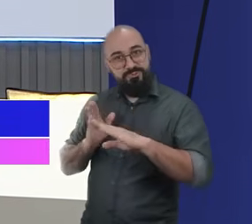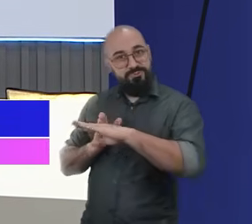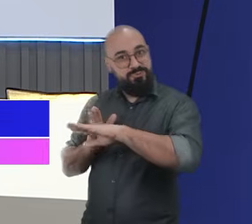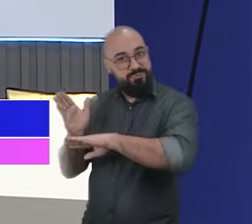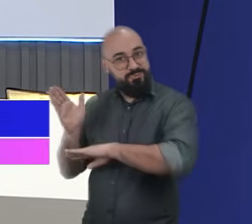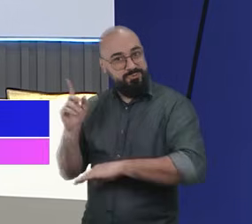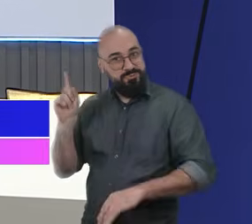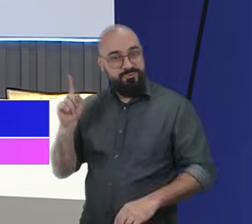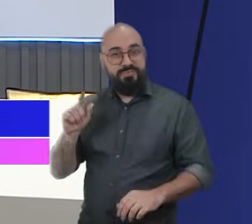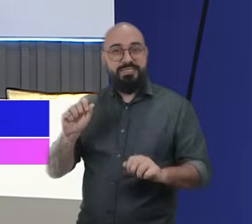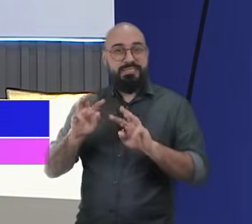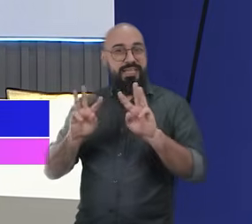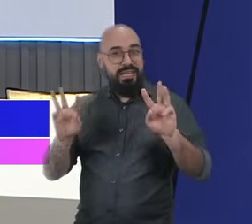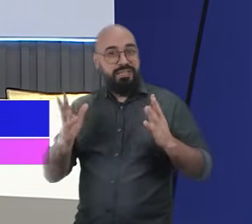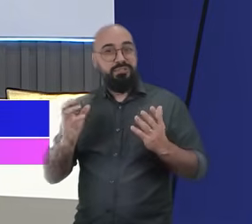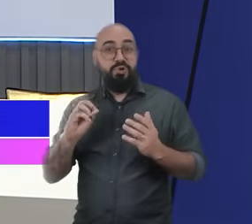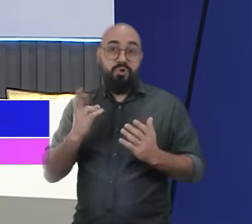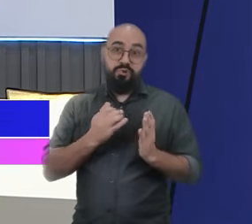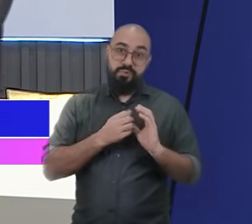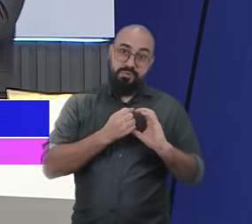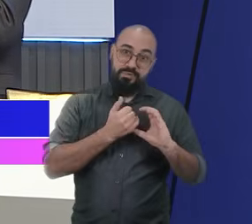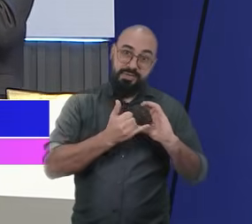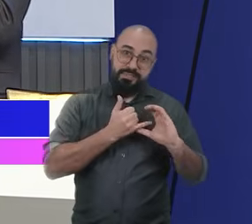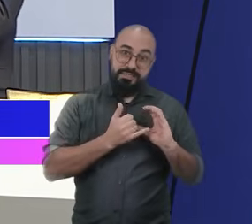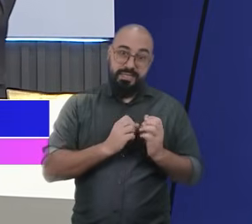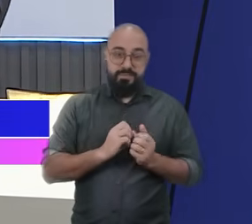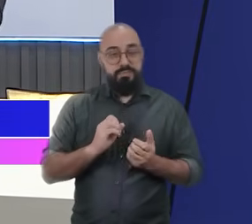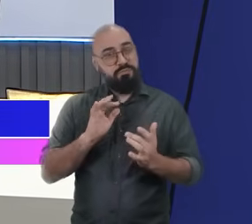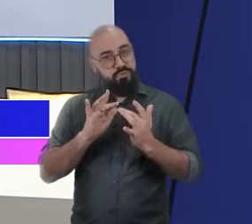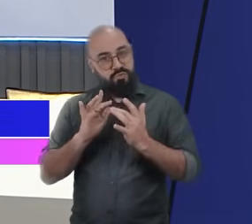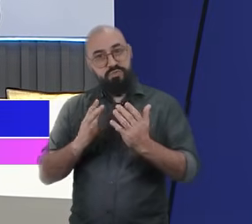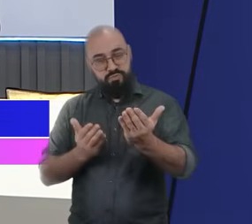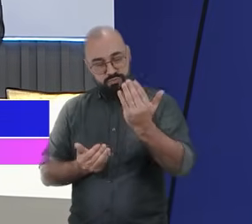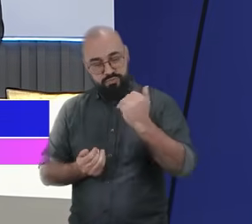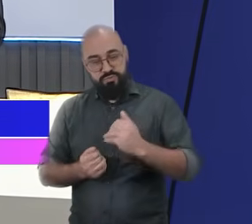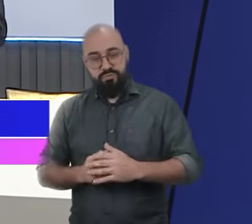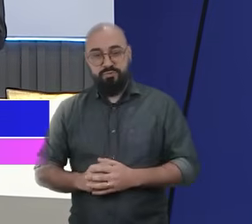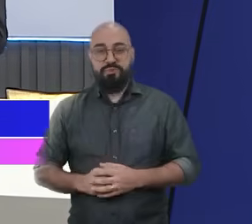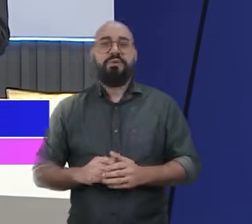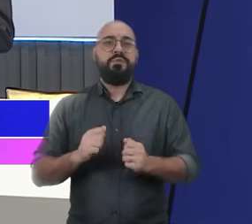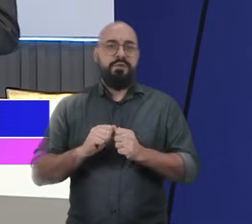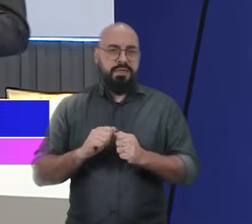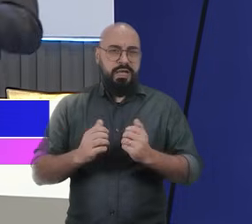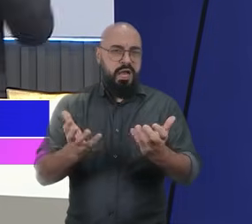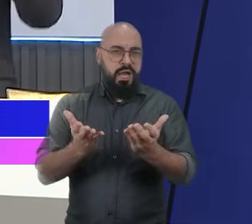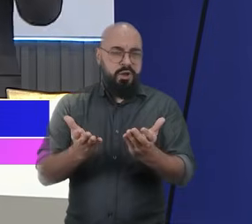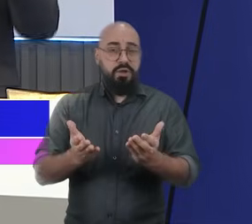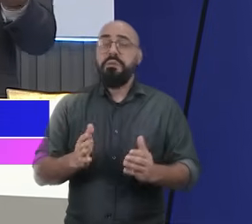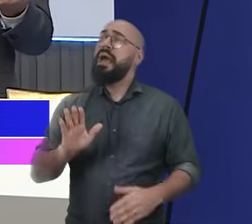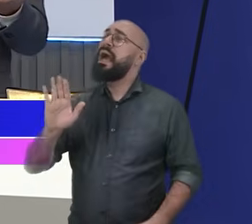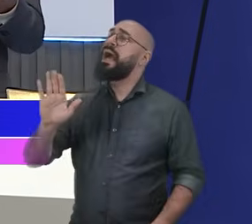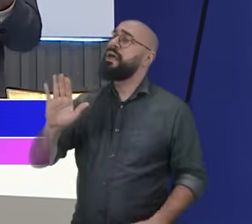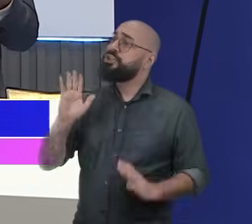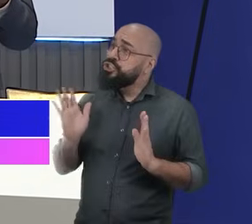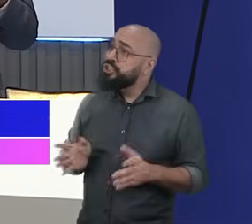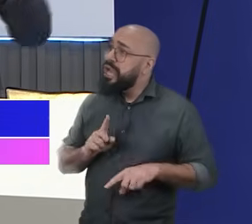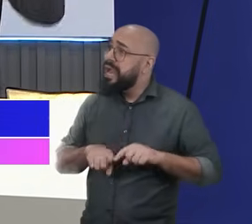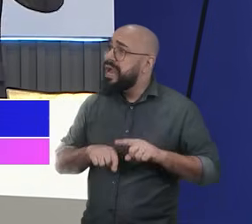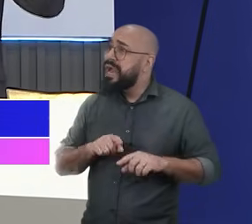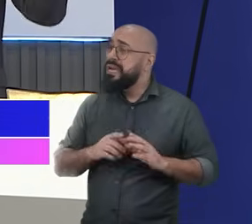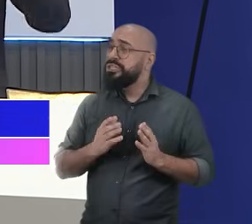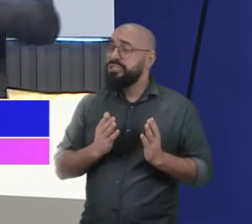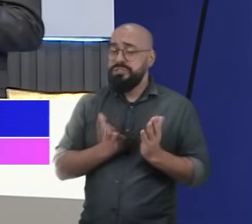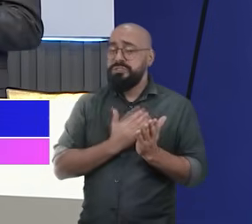faz parte da nossa escola bíblica. Se você não entrou ainda em contato conosco, faça isso agora. Ah, pastor, eu já recebi uma revista Esperança.